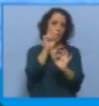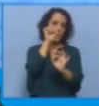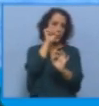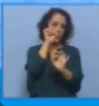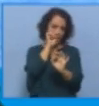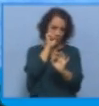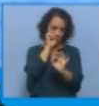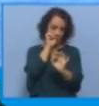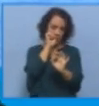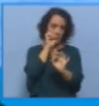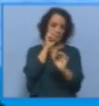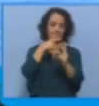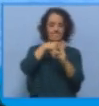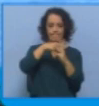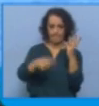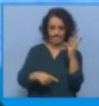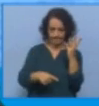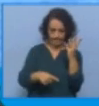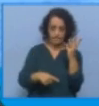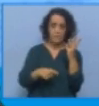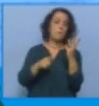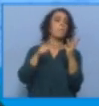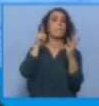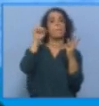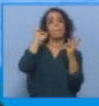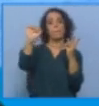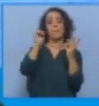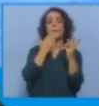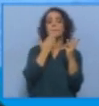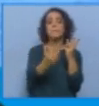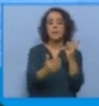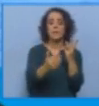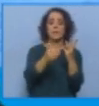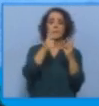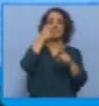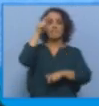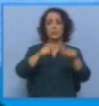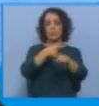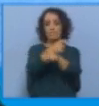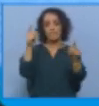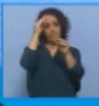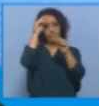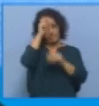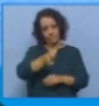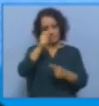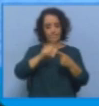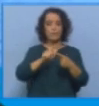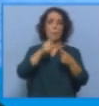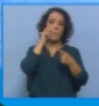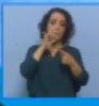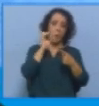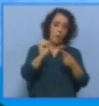proteção e que pede às pessoas para respeitarem, que são os órfãos,